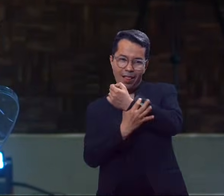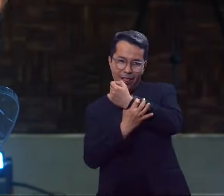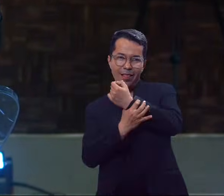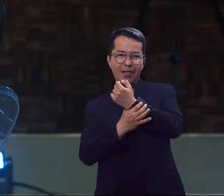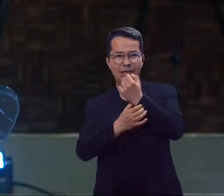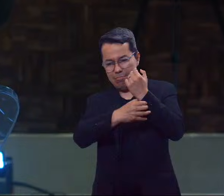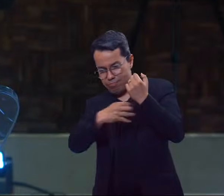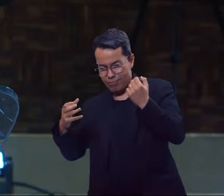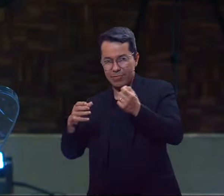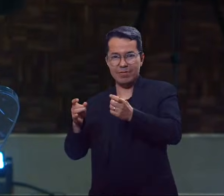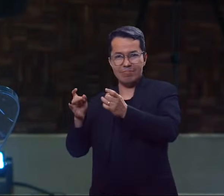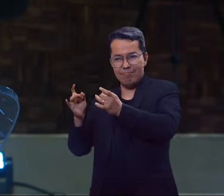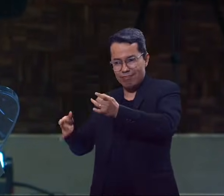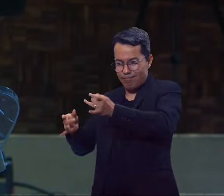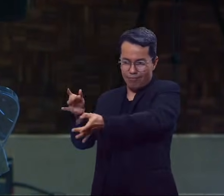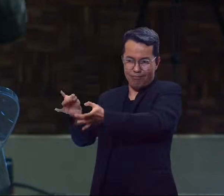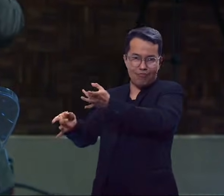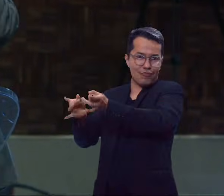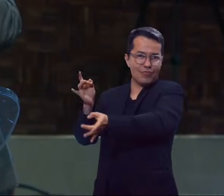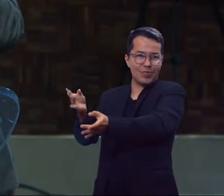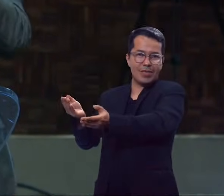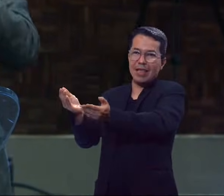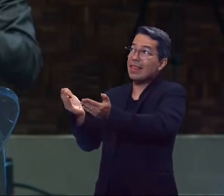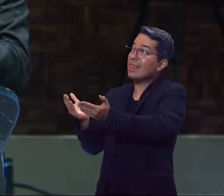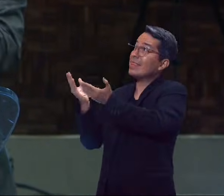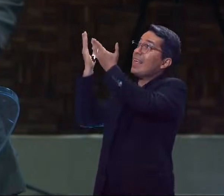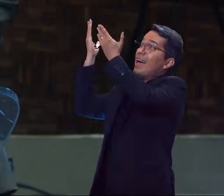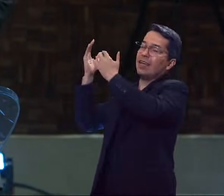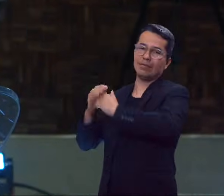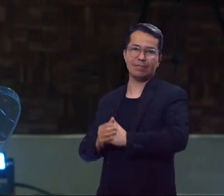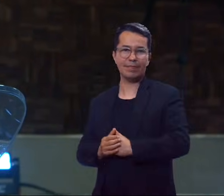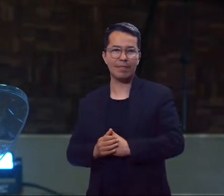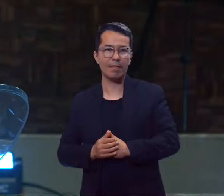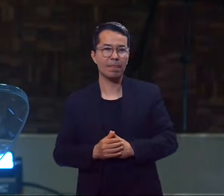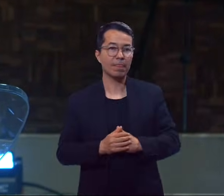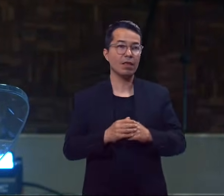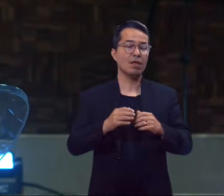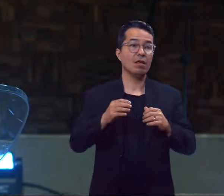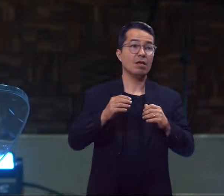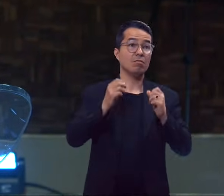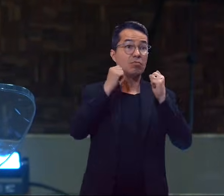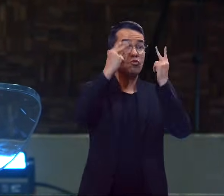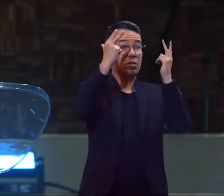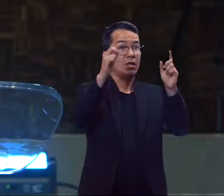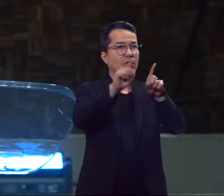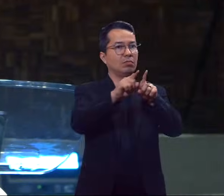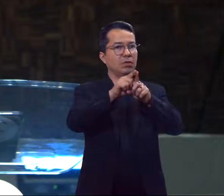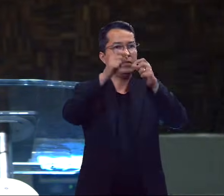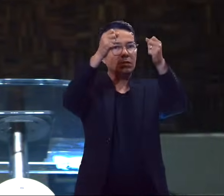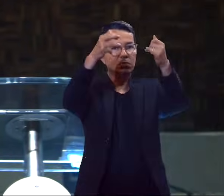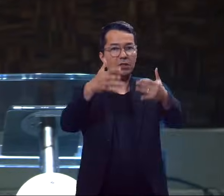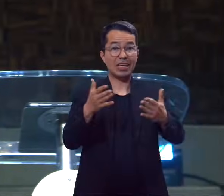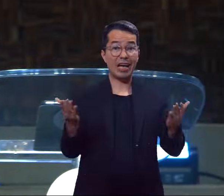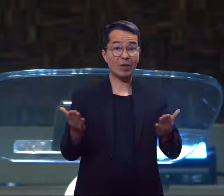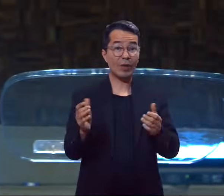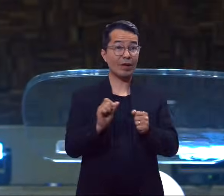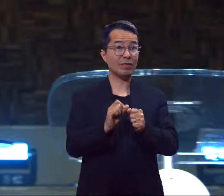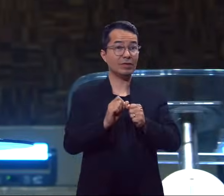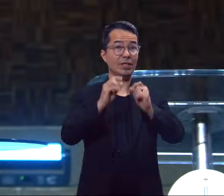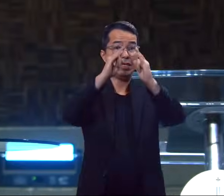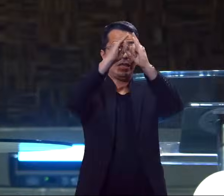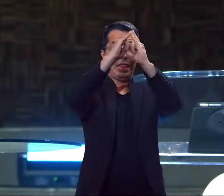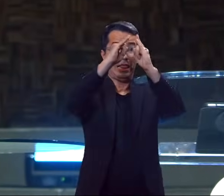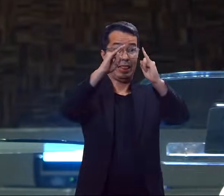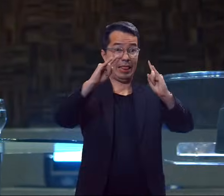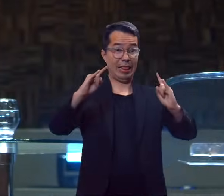eu vou construir uma tenda fora do arraial. Ainda não era o tabernáculo, tá? Essa tenda era a tenda do